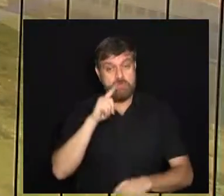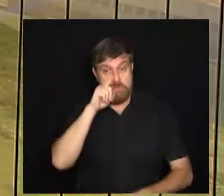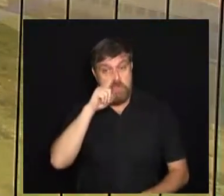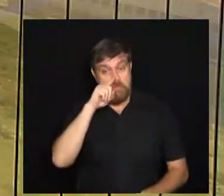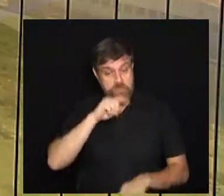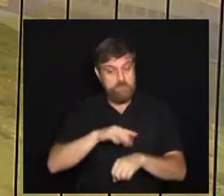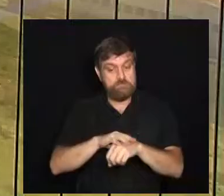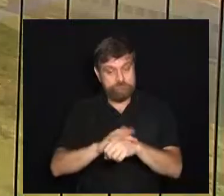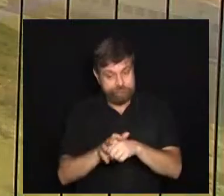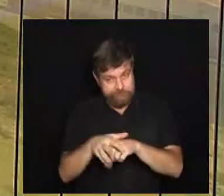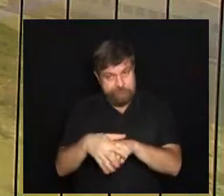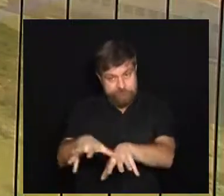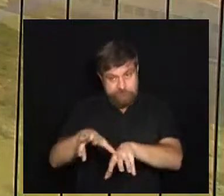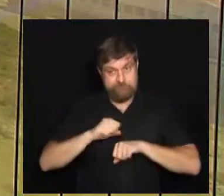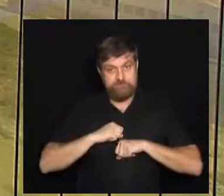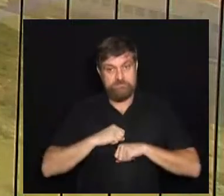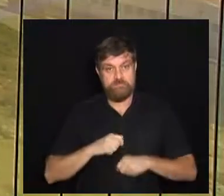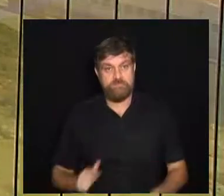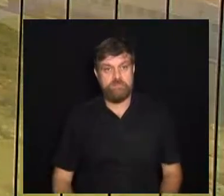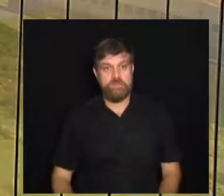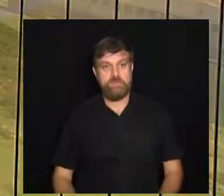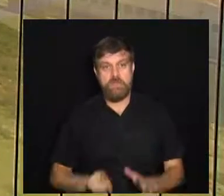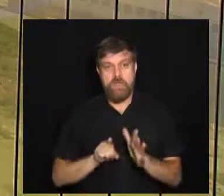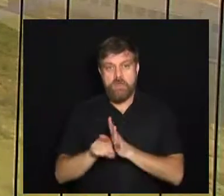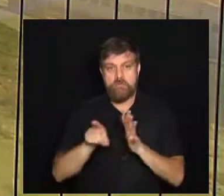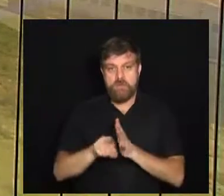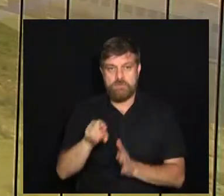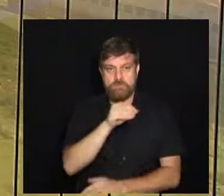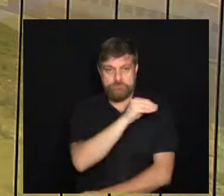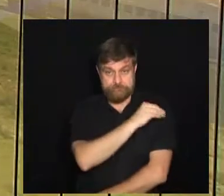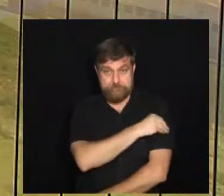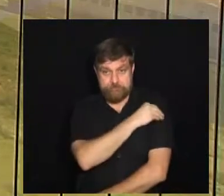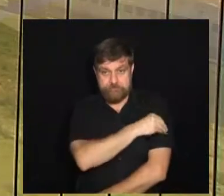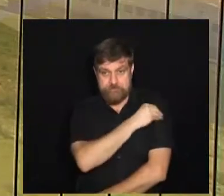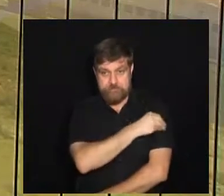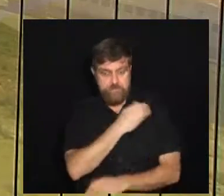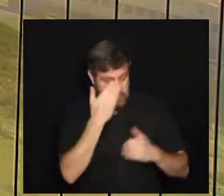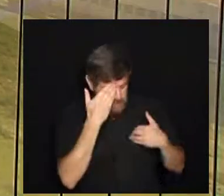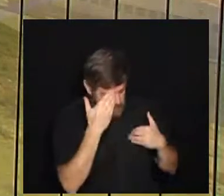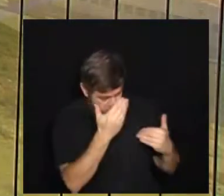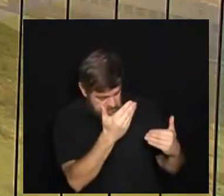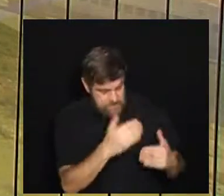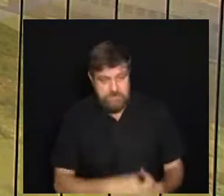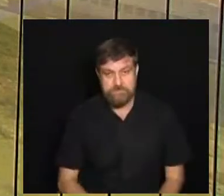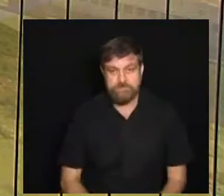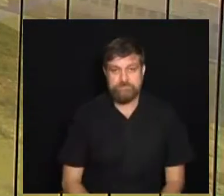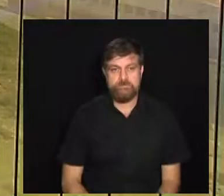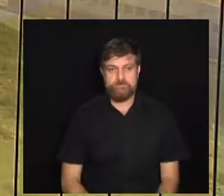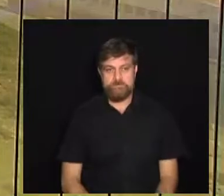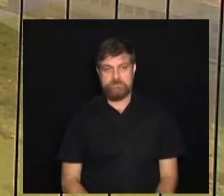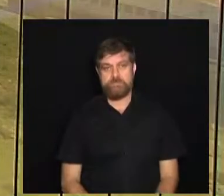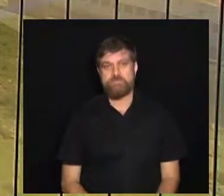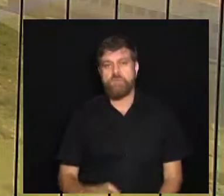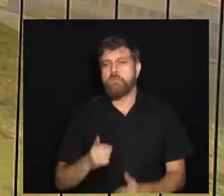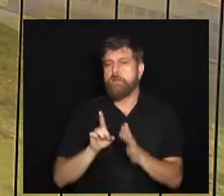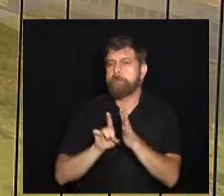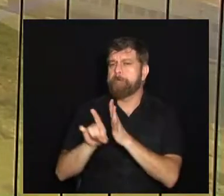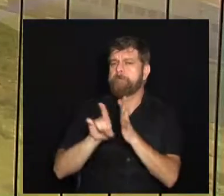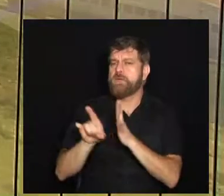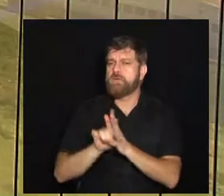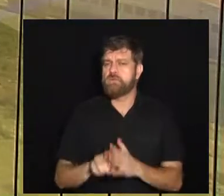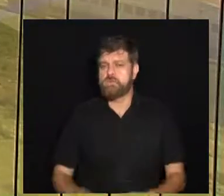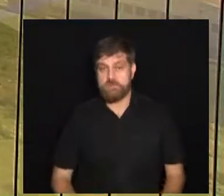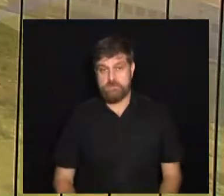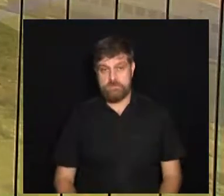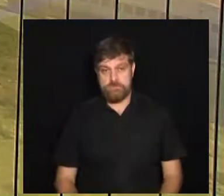perguntou para o álcool em gel álcool líquido foi um balbani então rápida beleza velho é uma pergunta sobre o